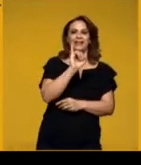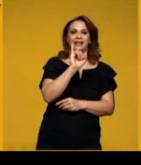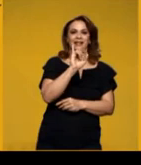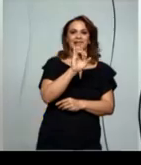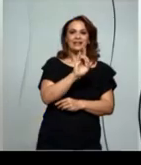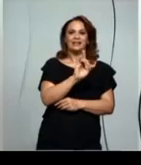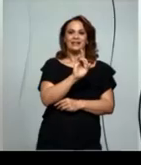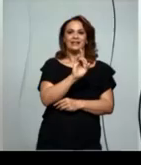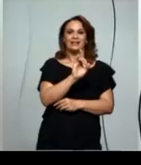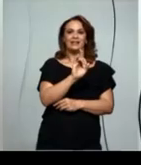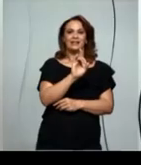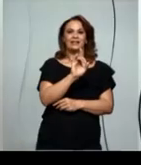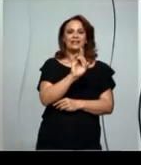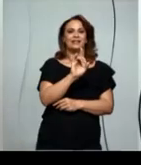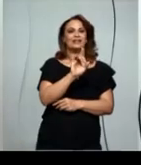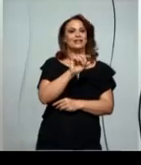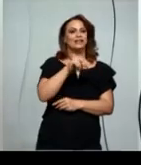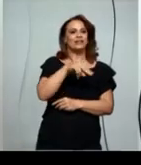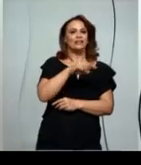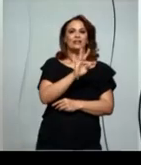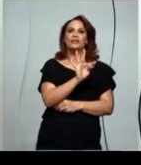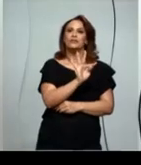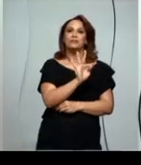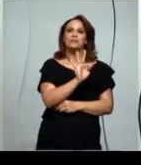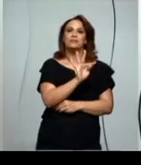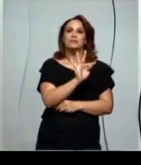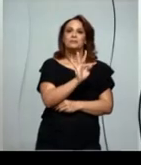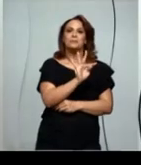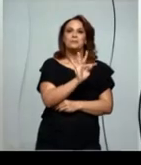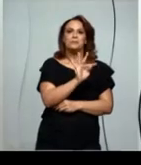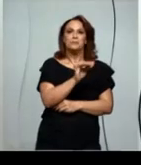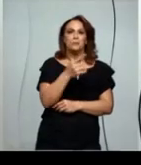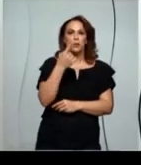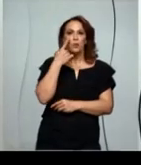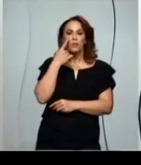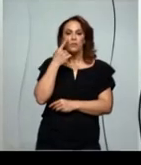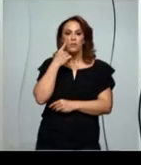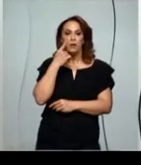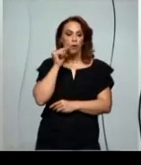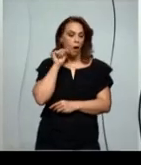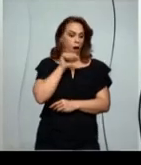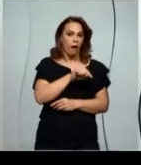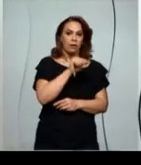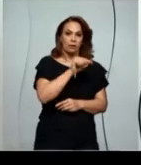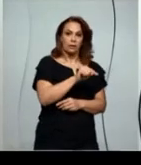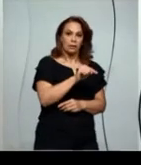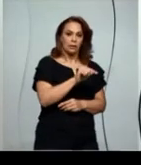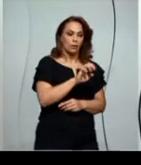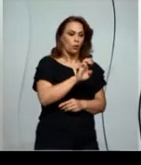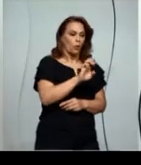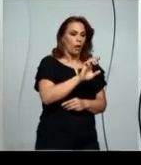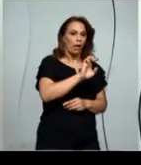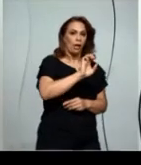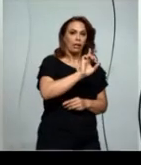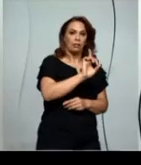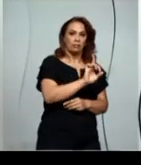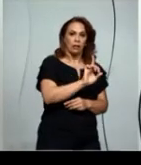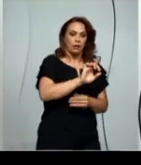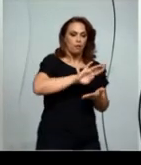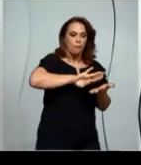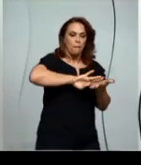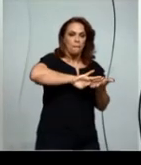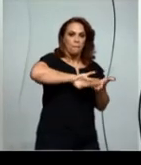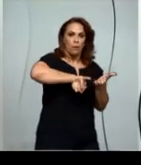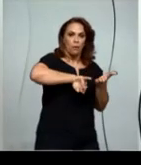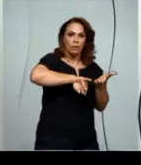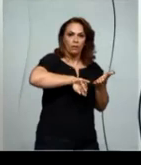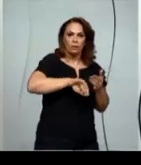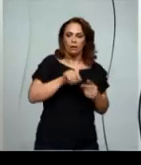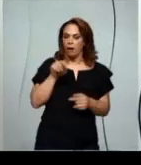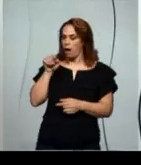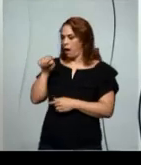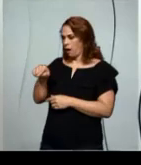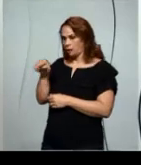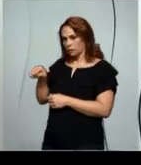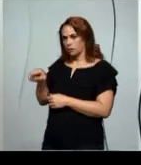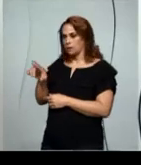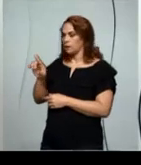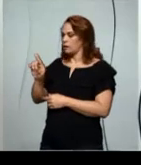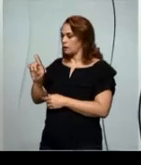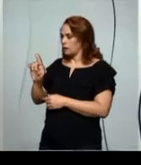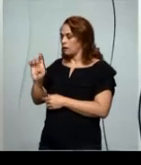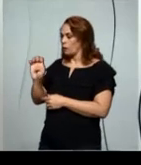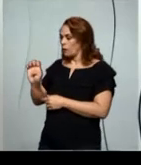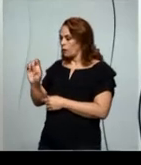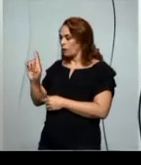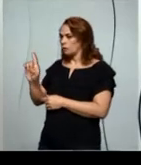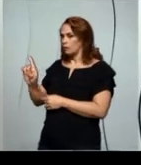na forma negativa eu tirei o ED, enquanto aqui na afirmativa eu mantenho o meu ED, eu